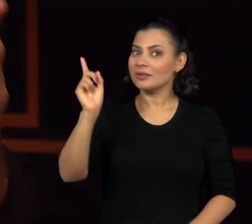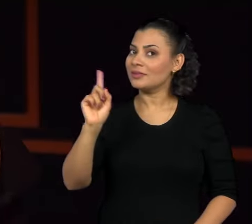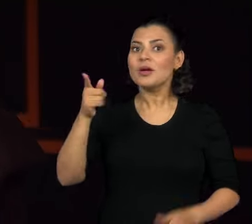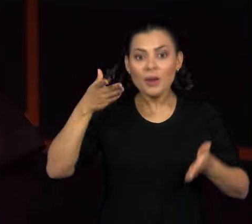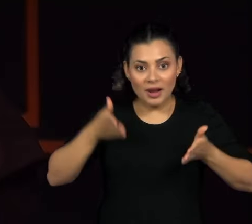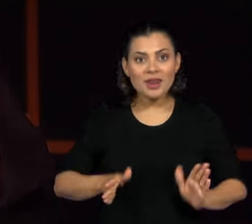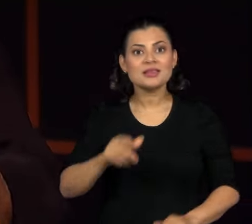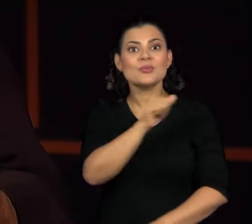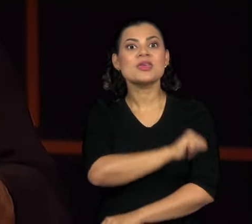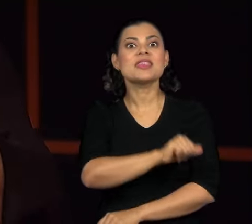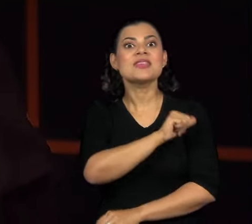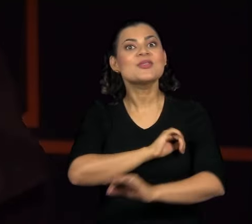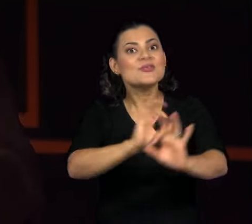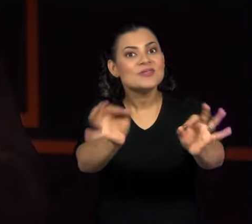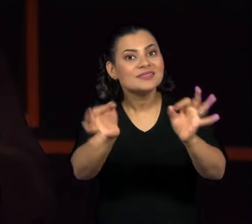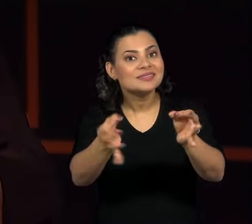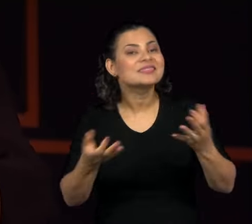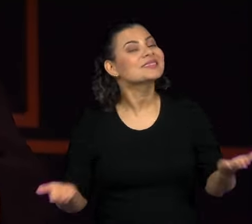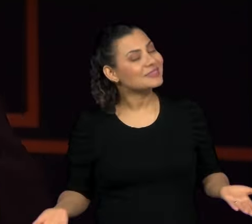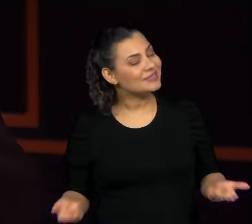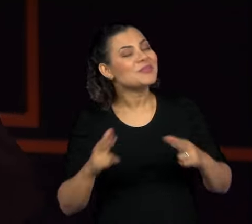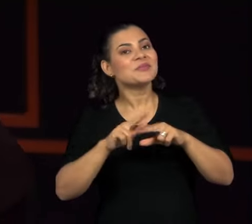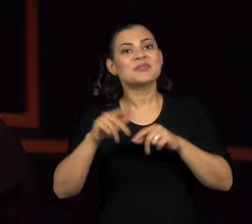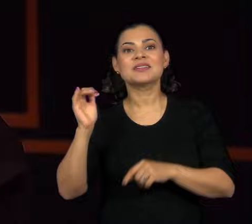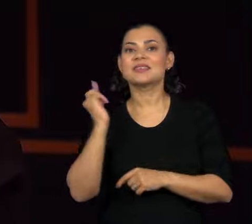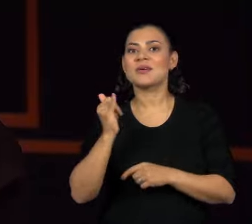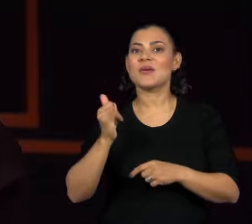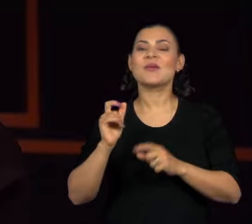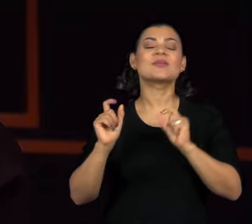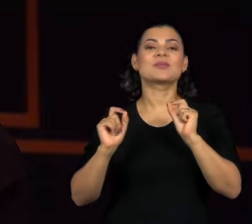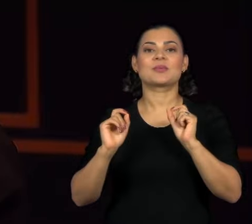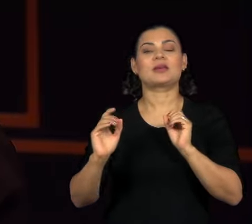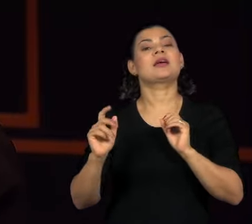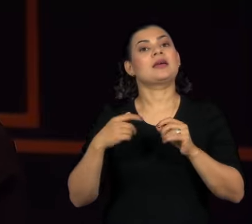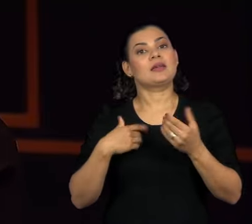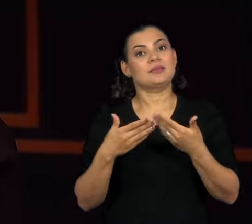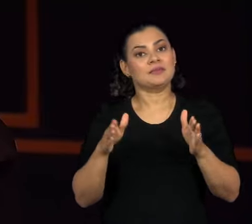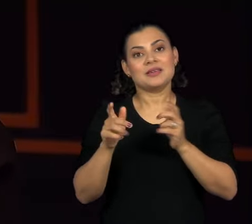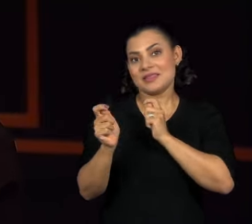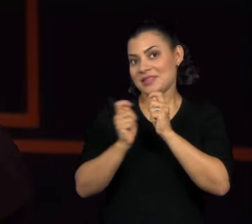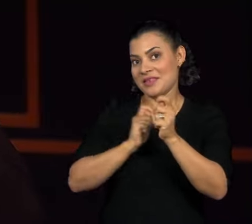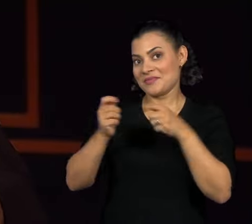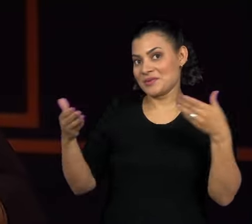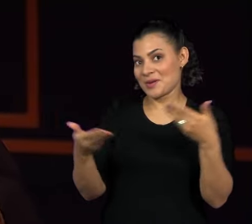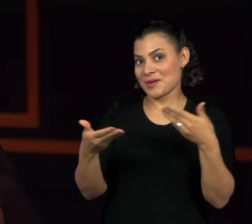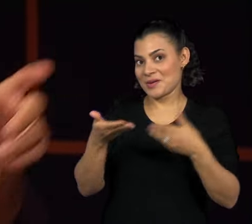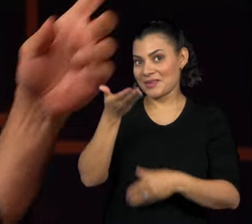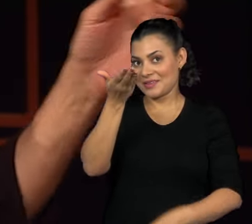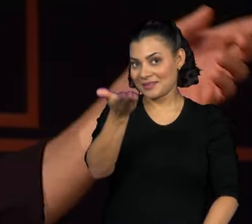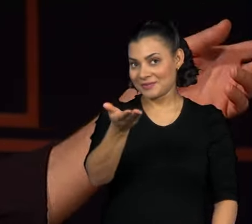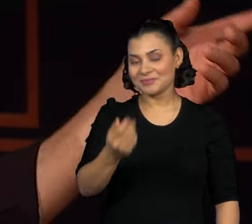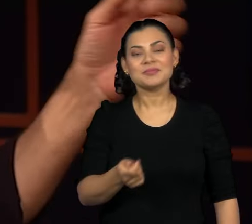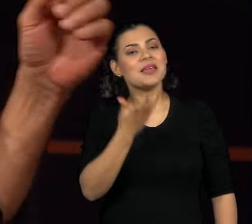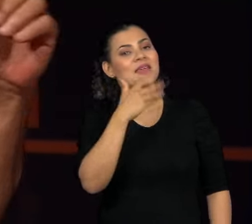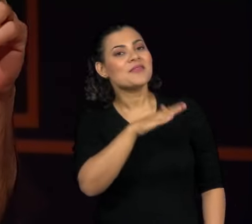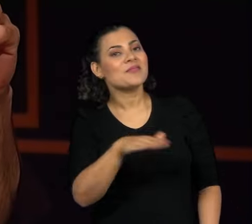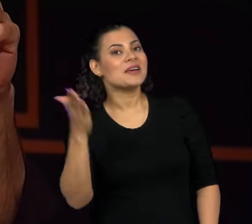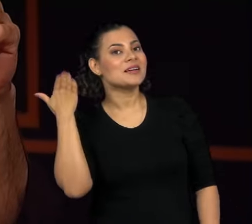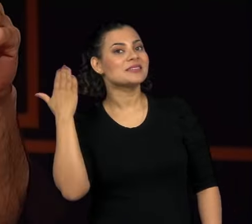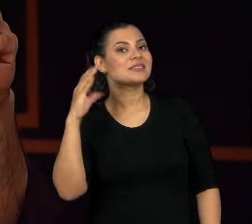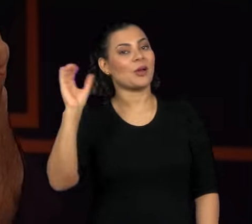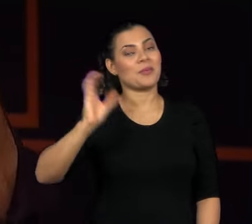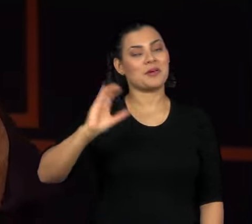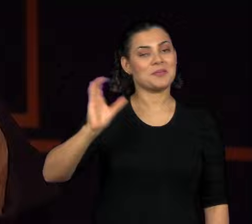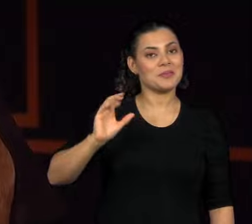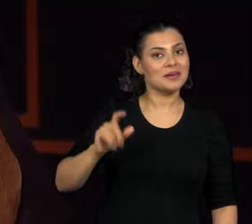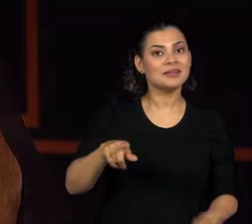carioca. Exatamente, é sobre isso que ela fala nos trechos inéditos que vamos exibir agora. Da infância em